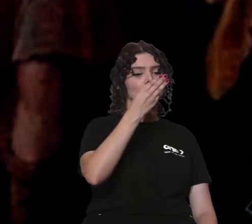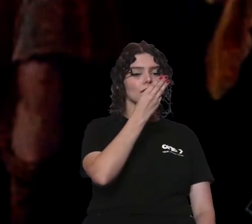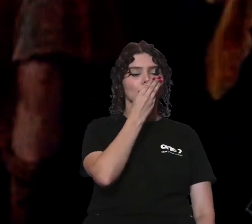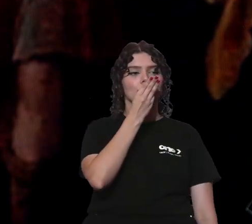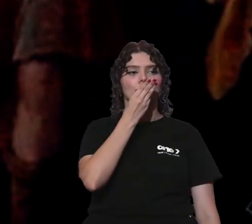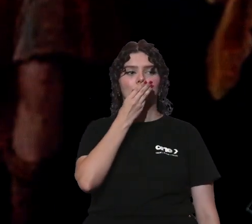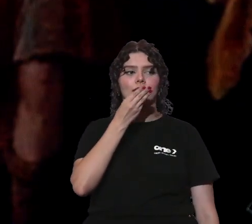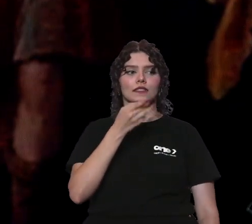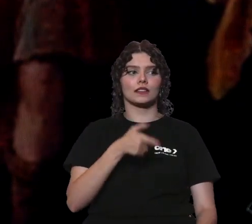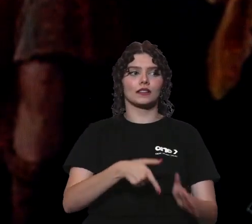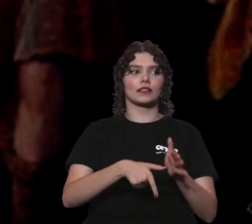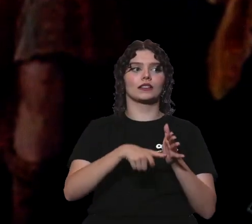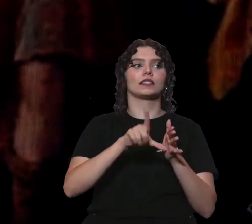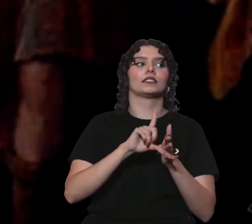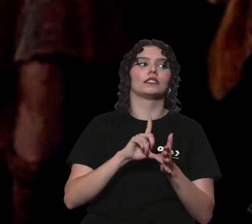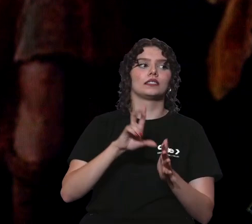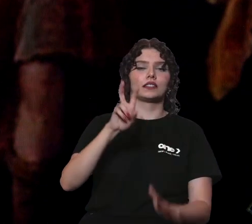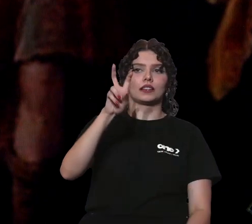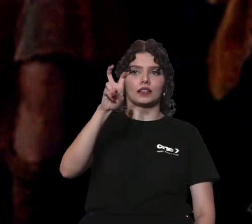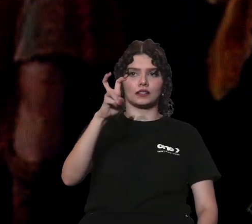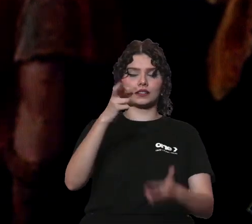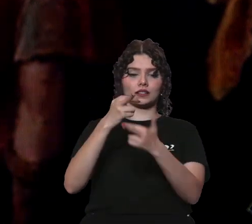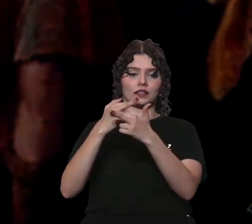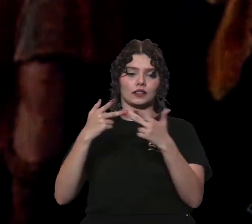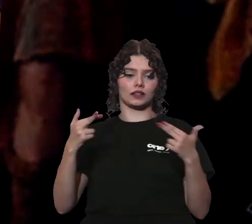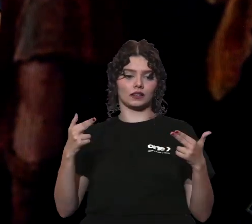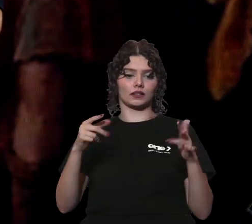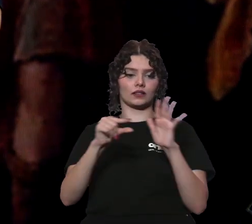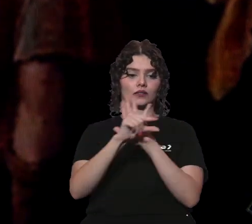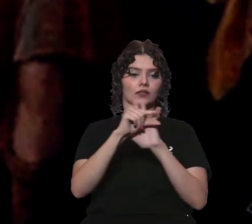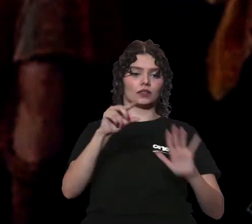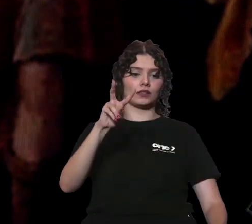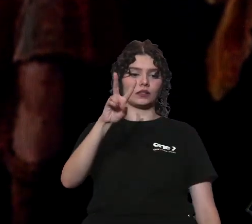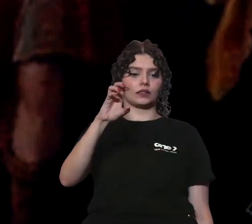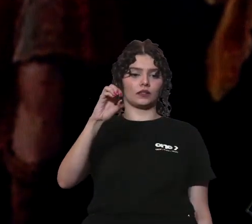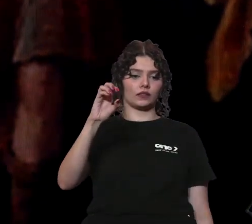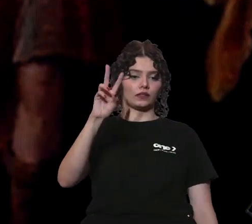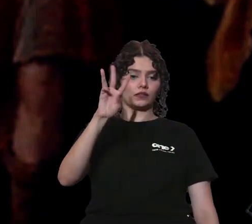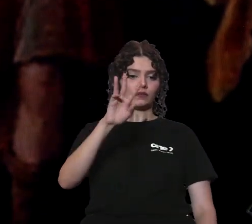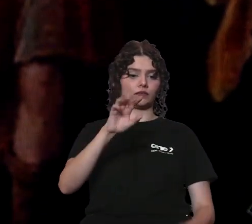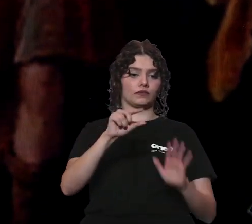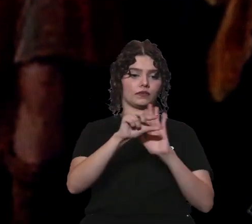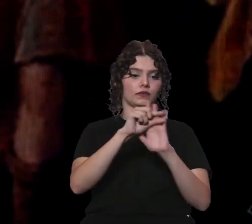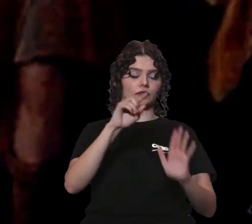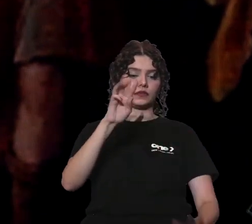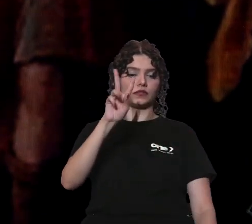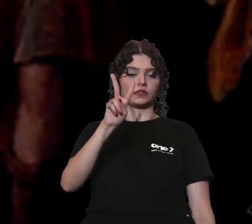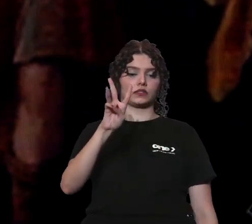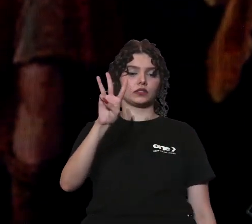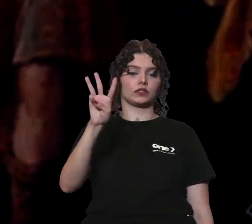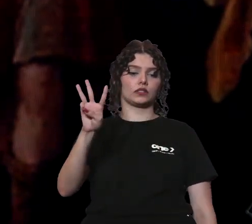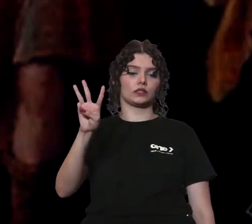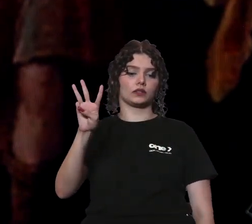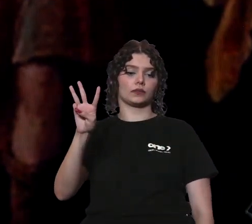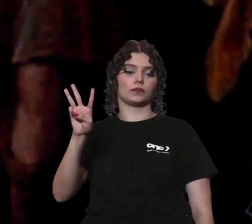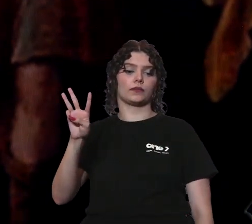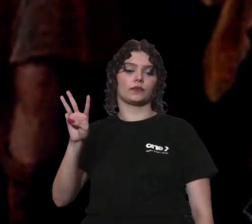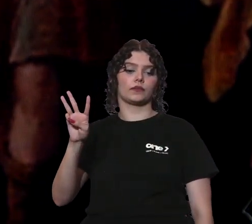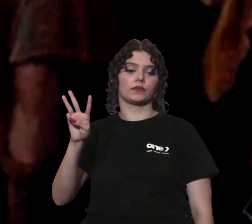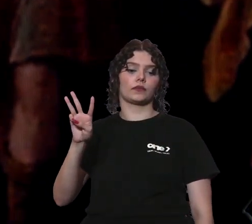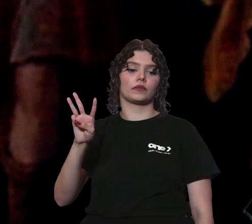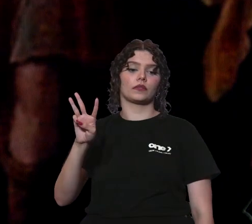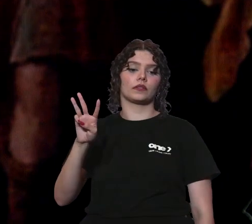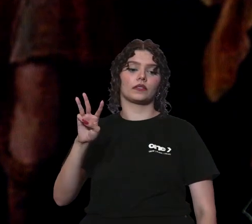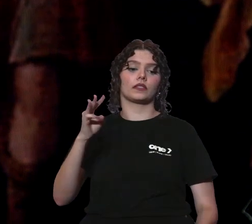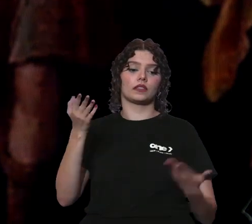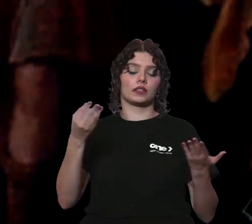pouquinho antes da quinta, olha só que interessante que o versículo 23, interessante não, que triste, é a última